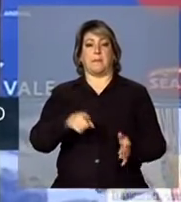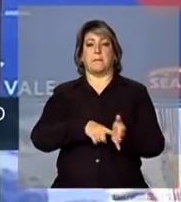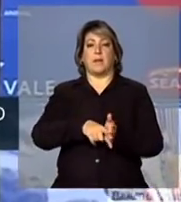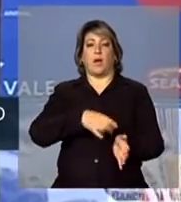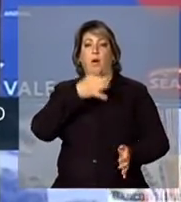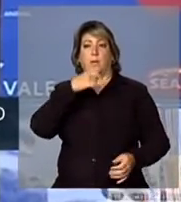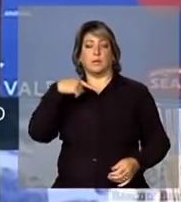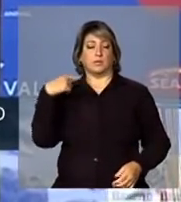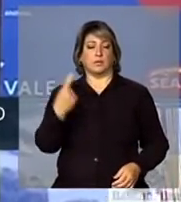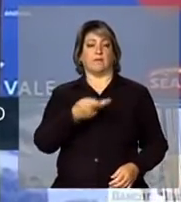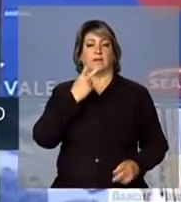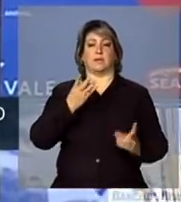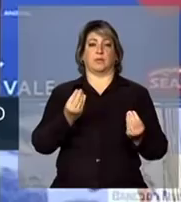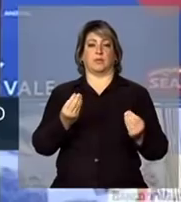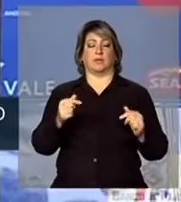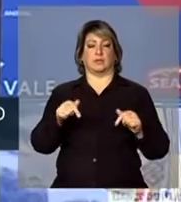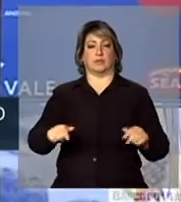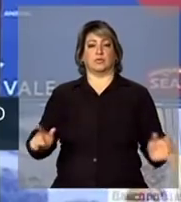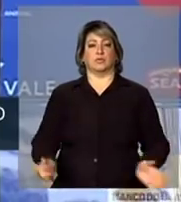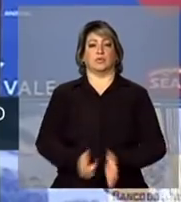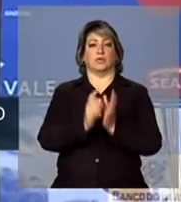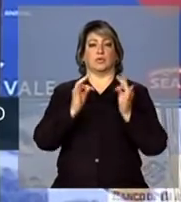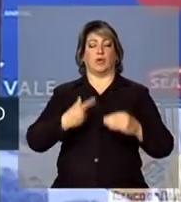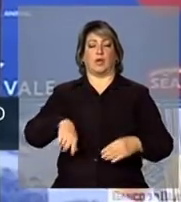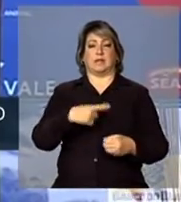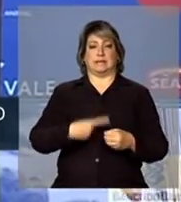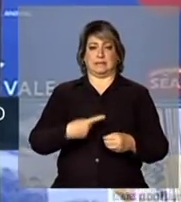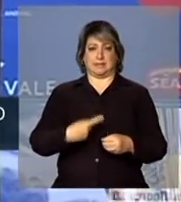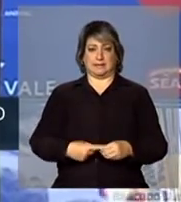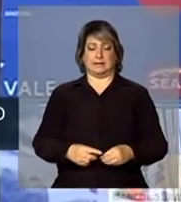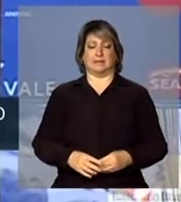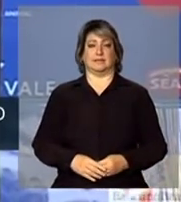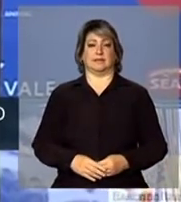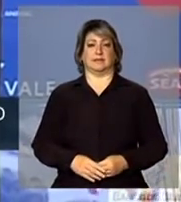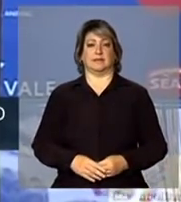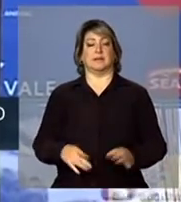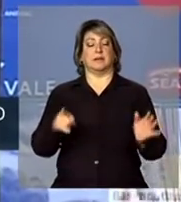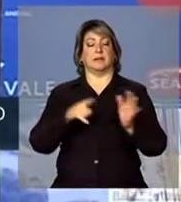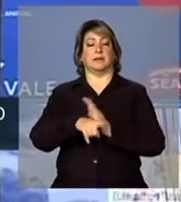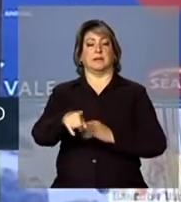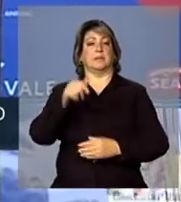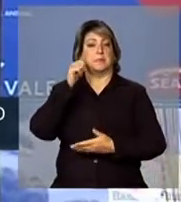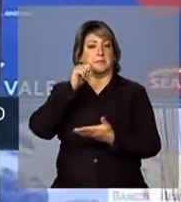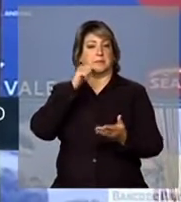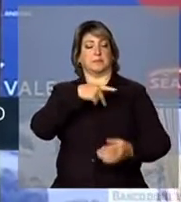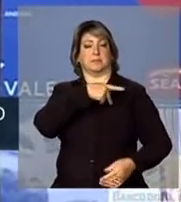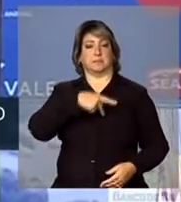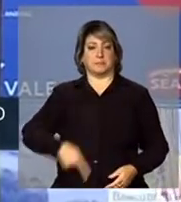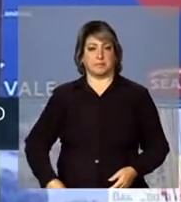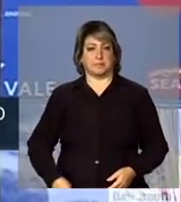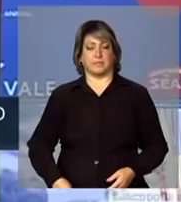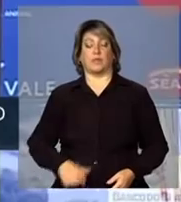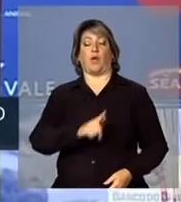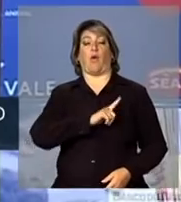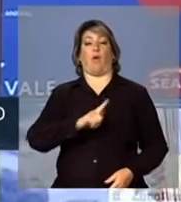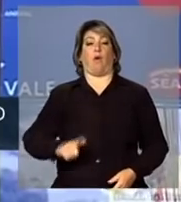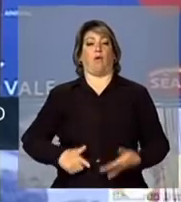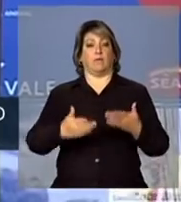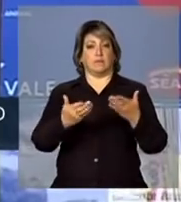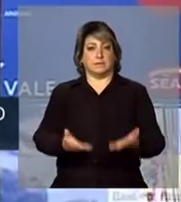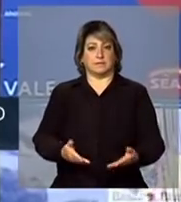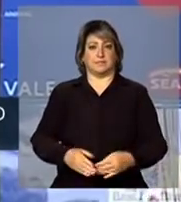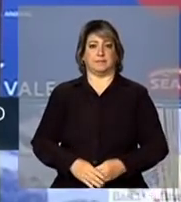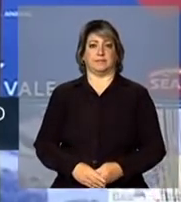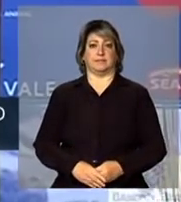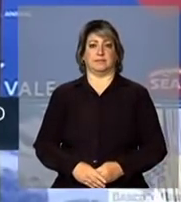opinião estampada hoje nos jornais da nossa cidade. Senhora presidenta, senhor governador,